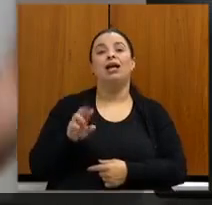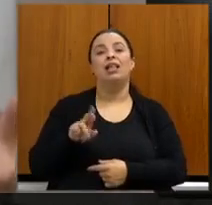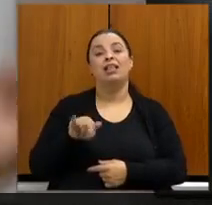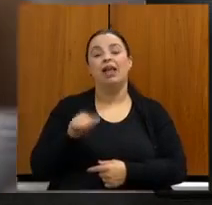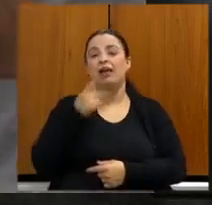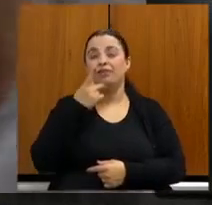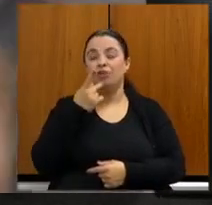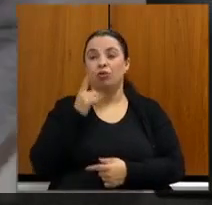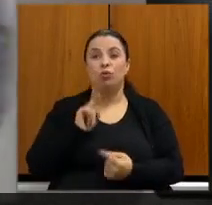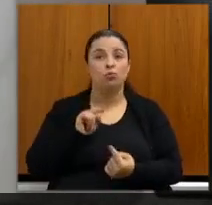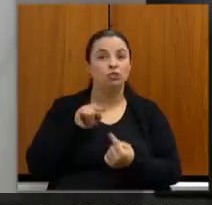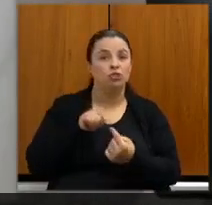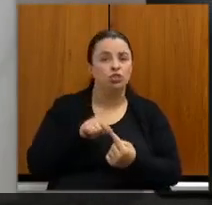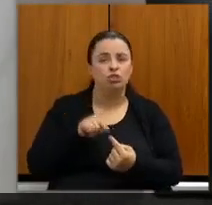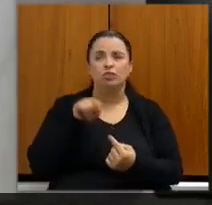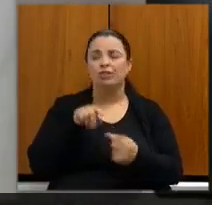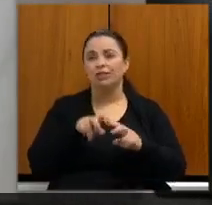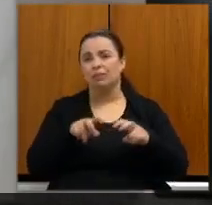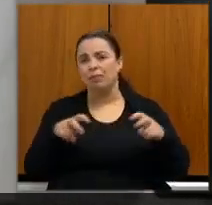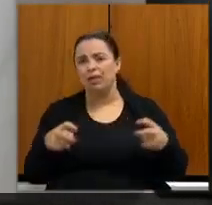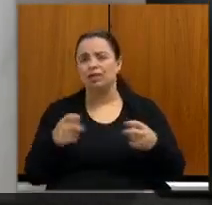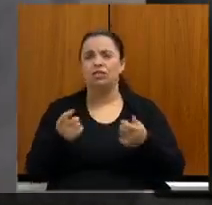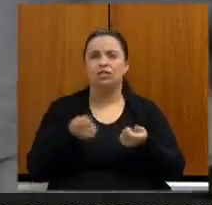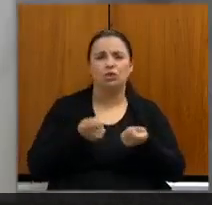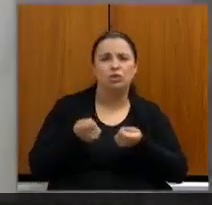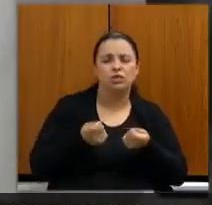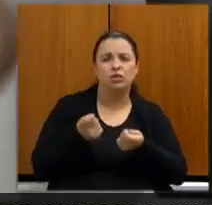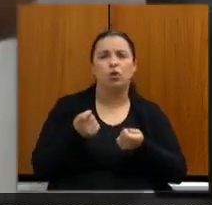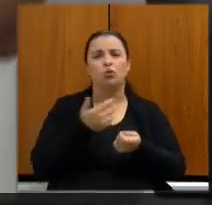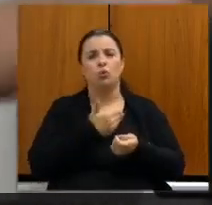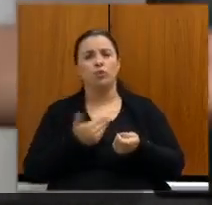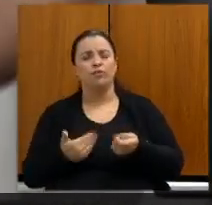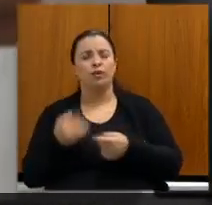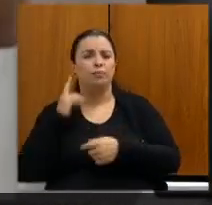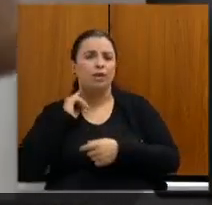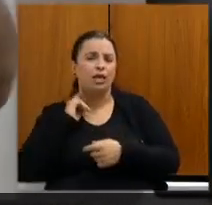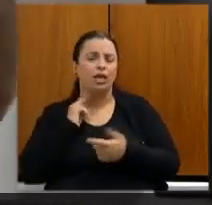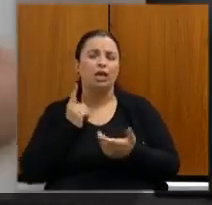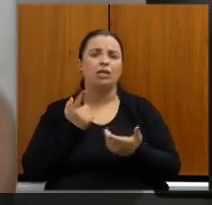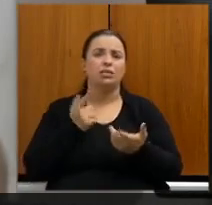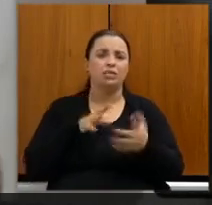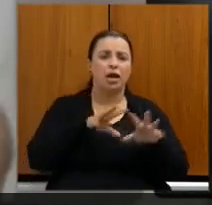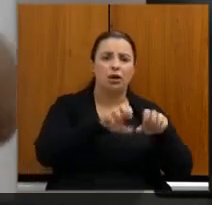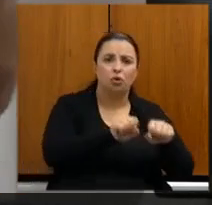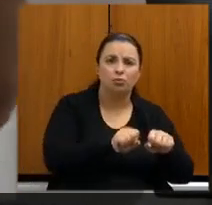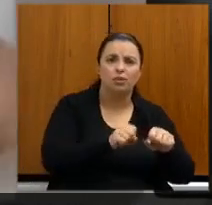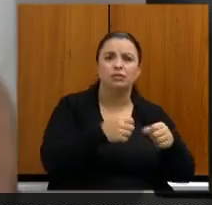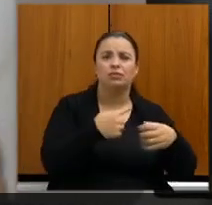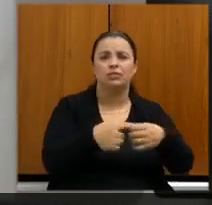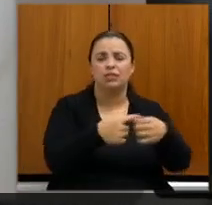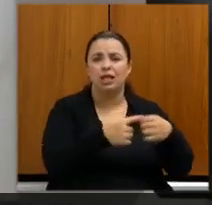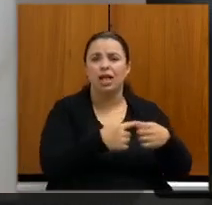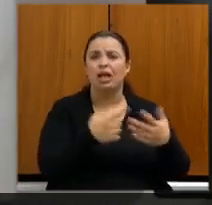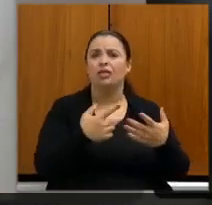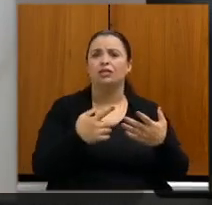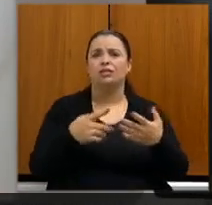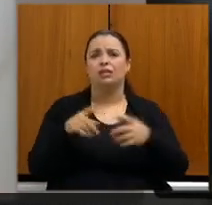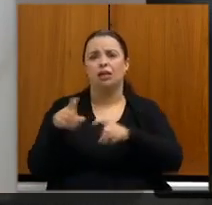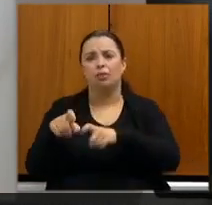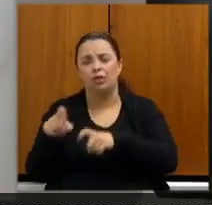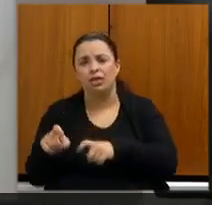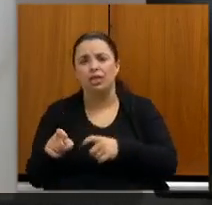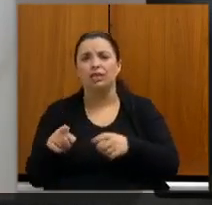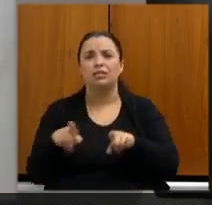mesa de negociação do governo de Minas com as ocupações urbanas camponesas e com as